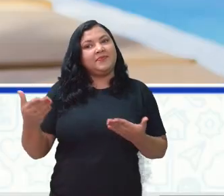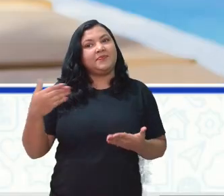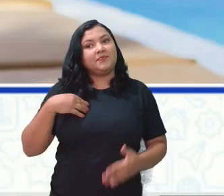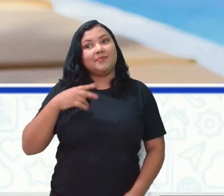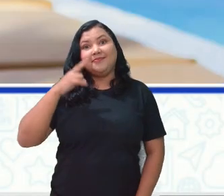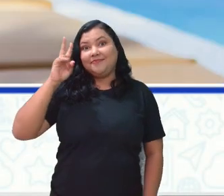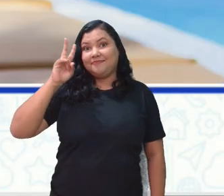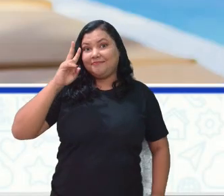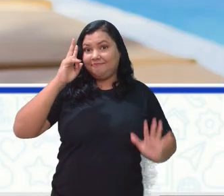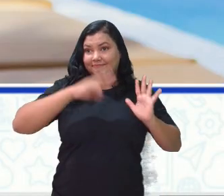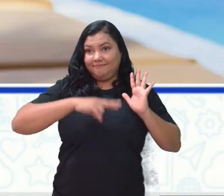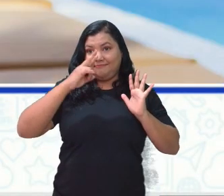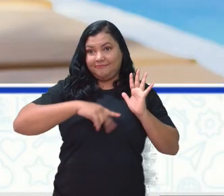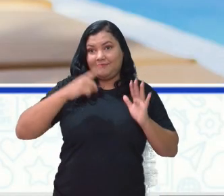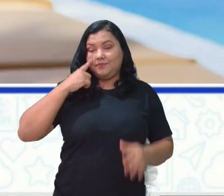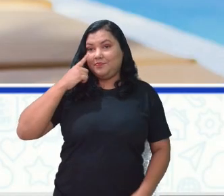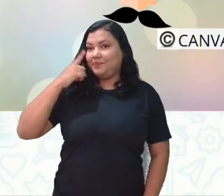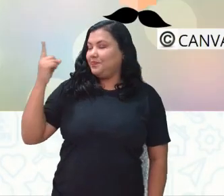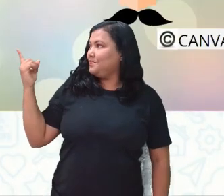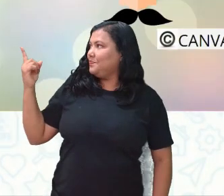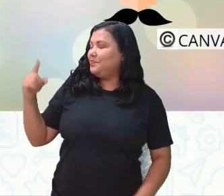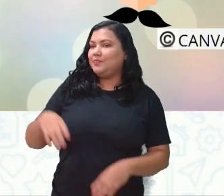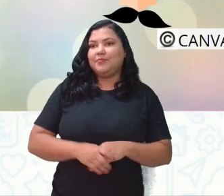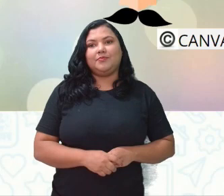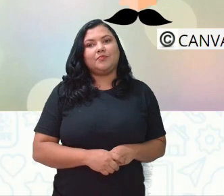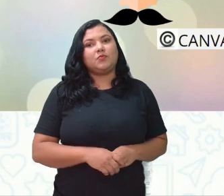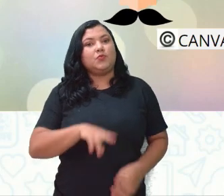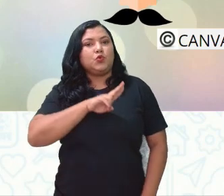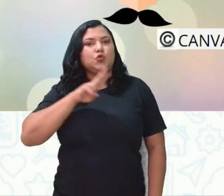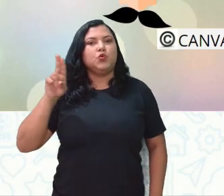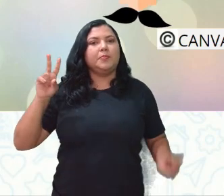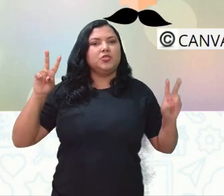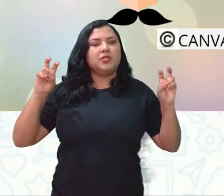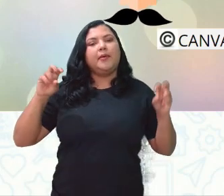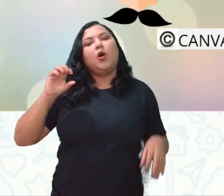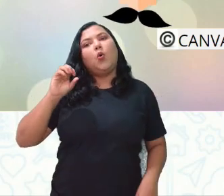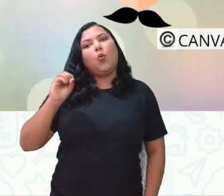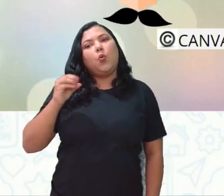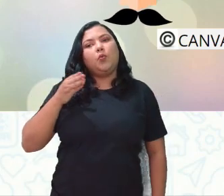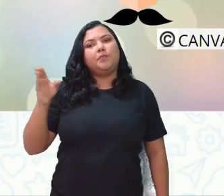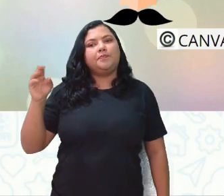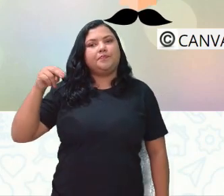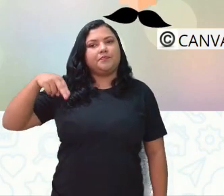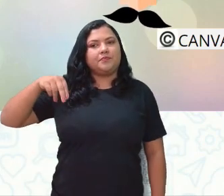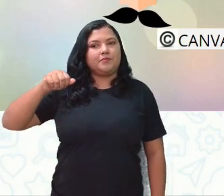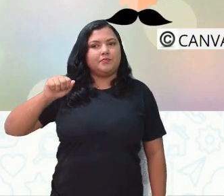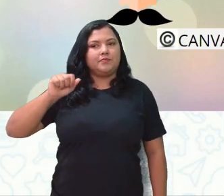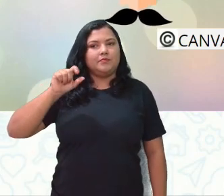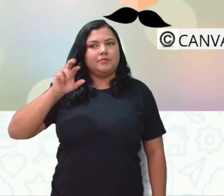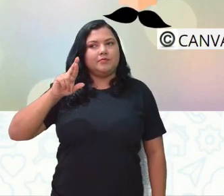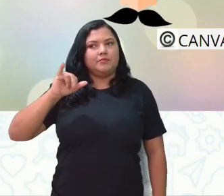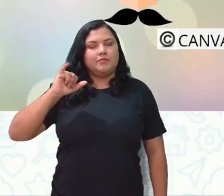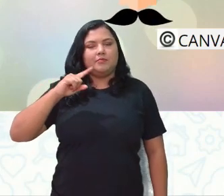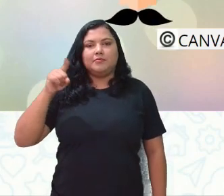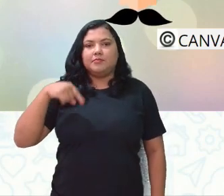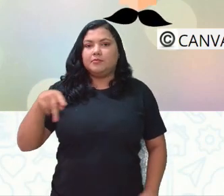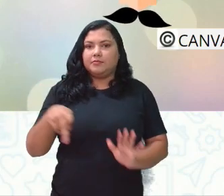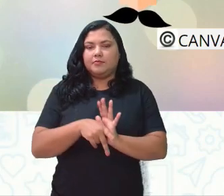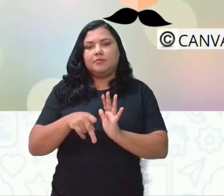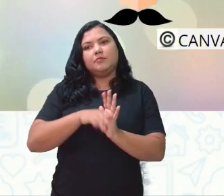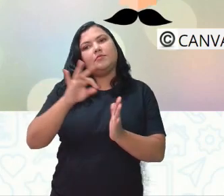O Nariz, de Luiz Fernando Veríssimo, tá? Então, eu vou ler para vocês. É um pouquinho grande, mas a gente vai dar conta,